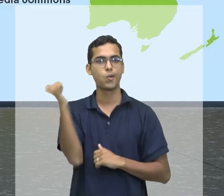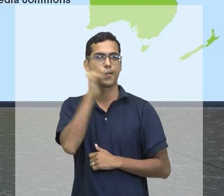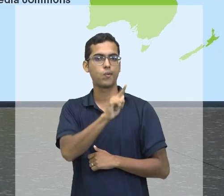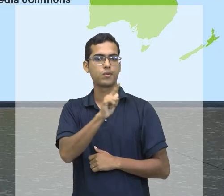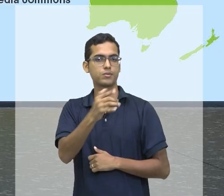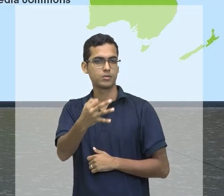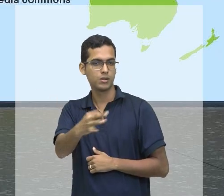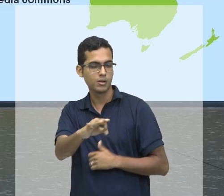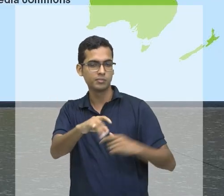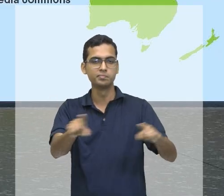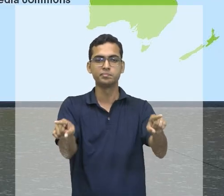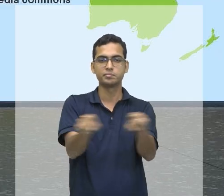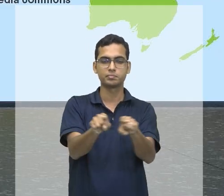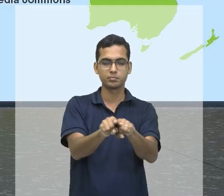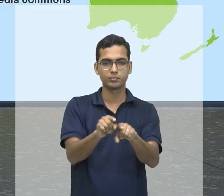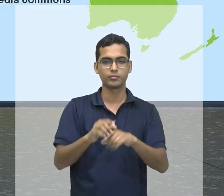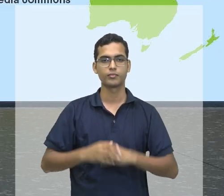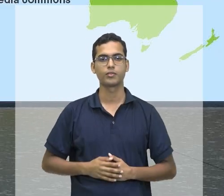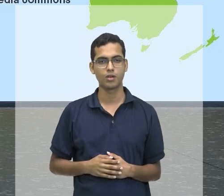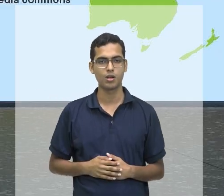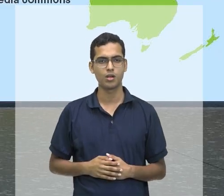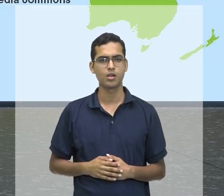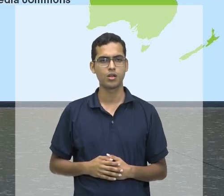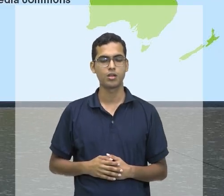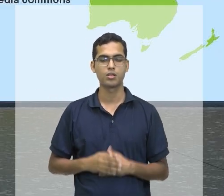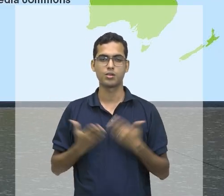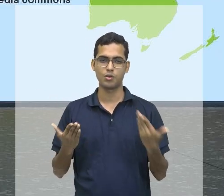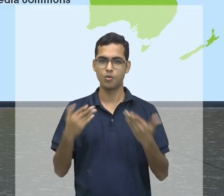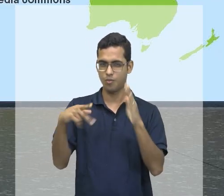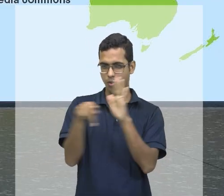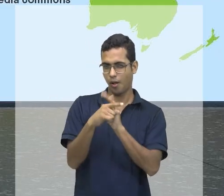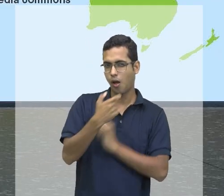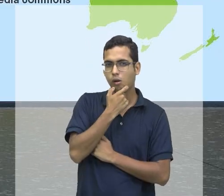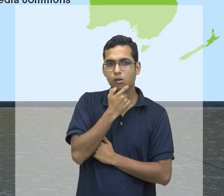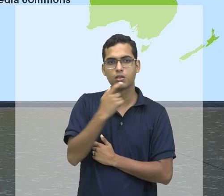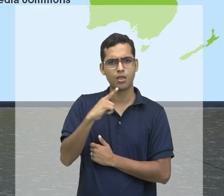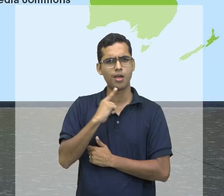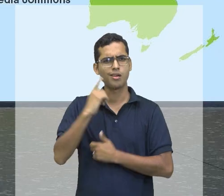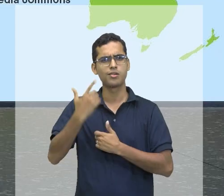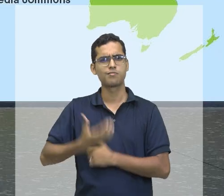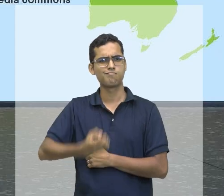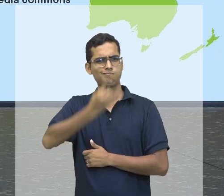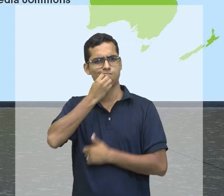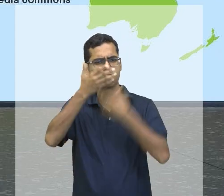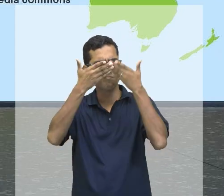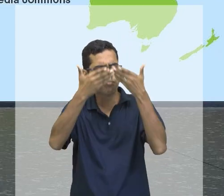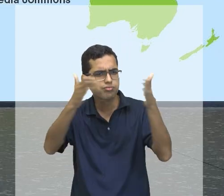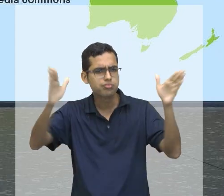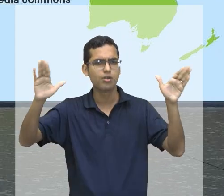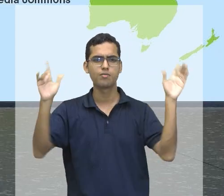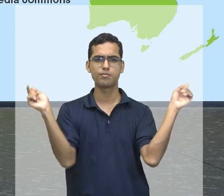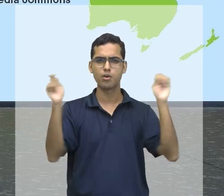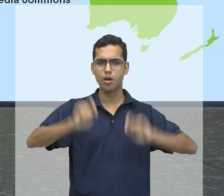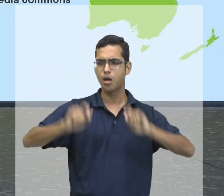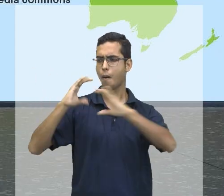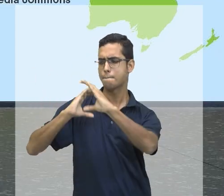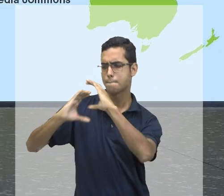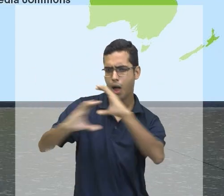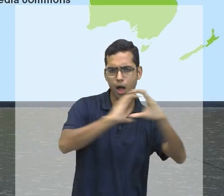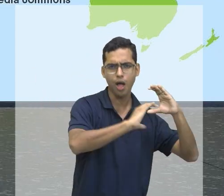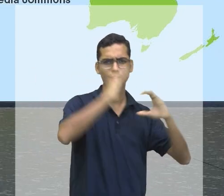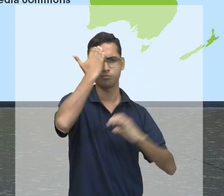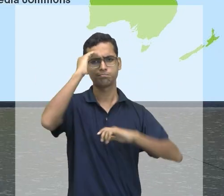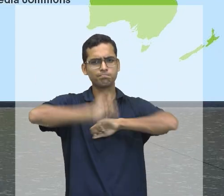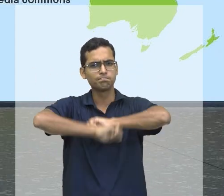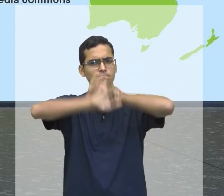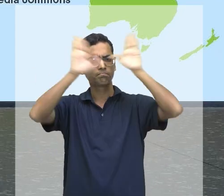língua inglesa ela tem esse abrir de portas, não é? Essa oportunidade da gente poder se comunicar, de poder entender, ter